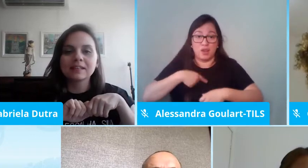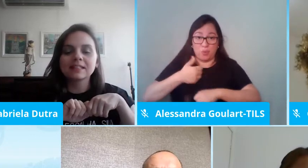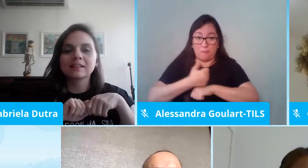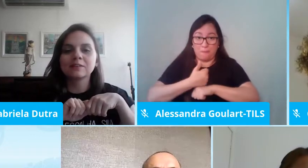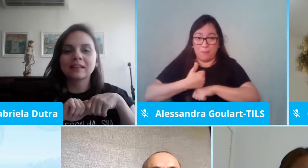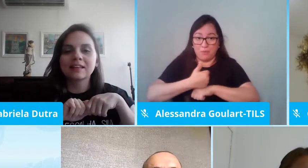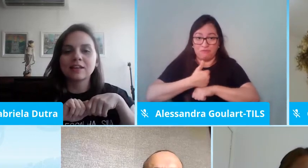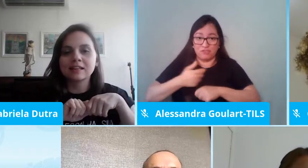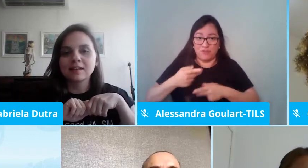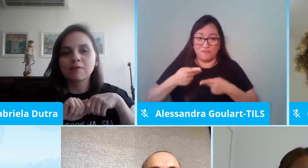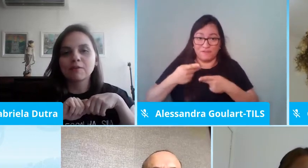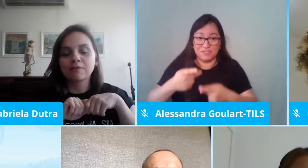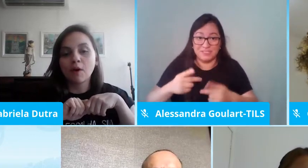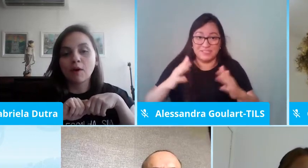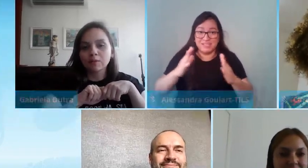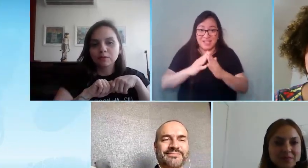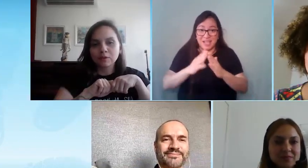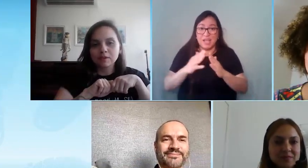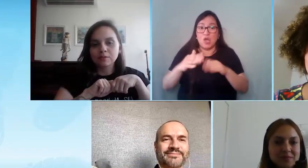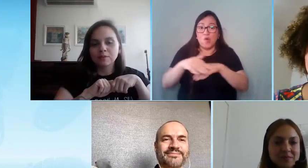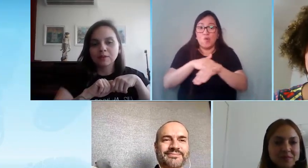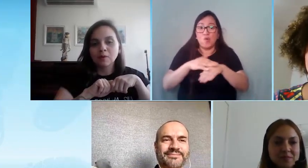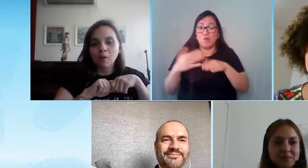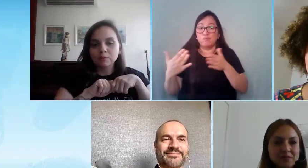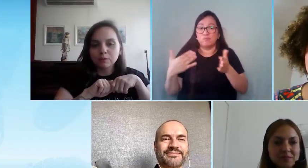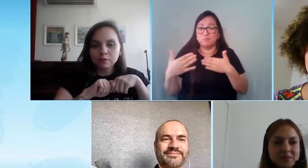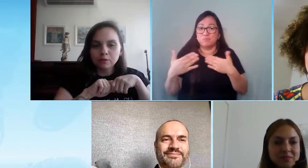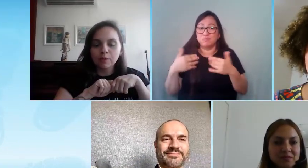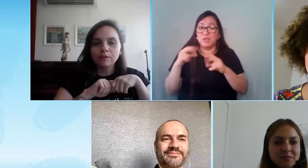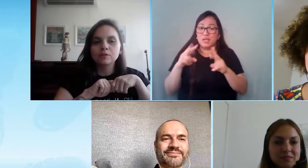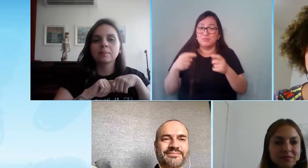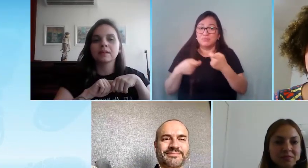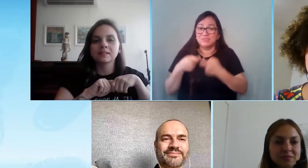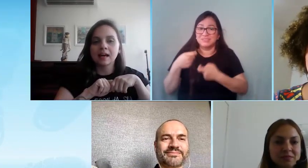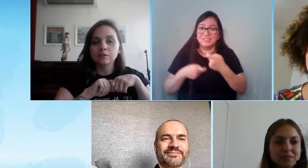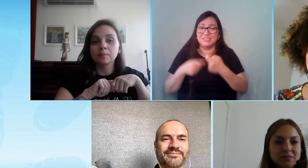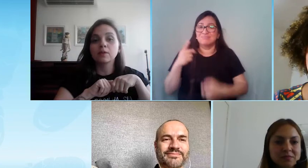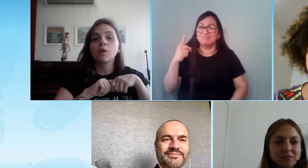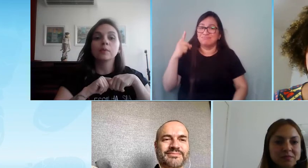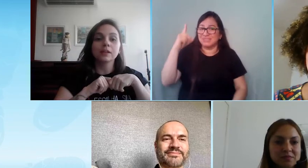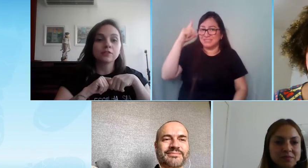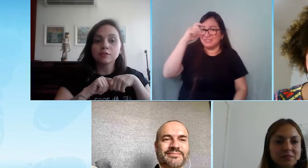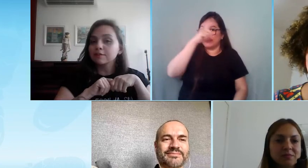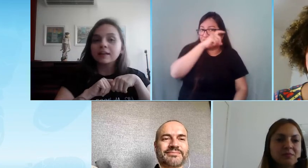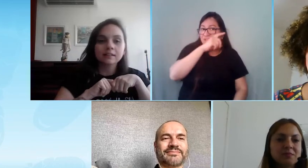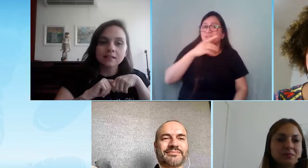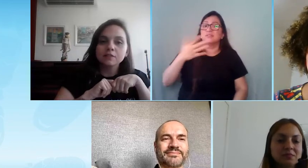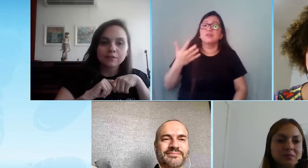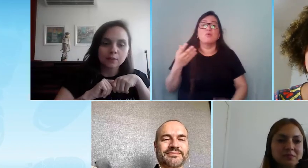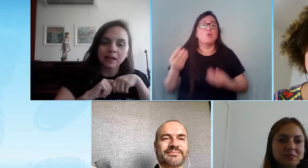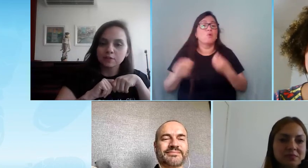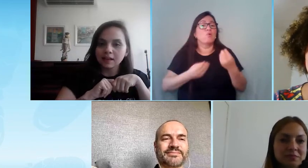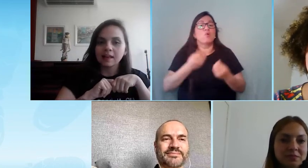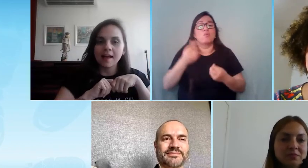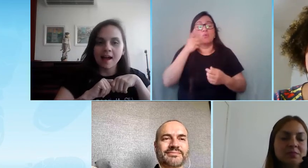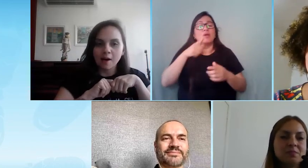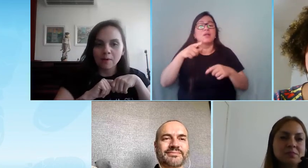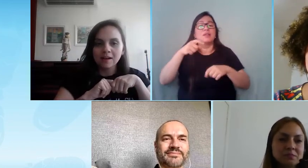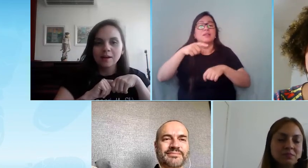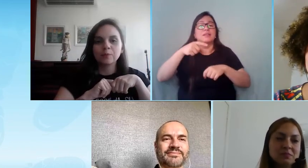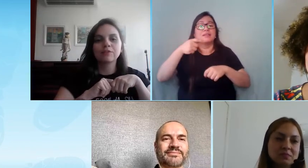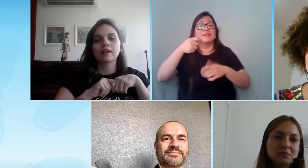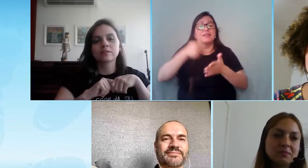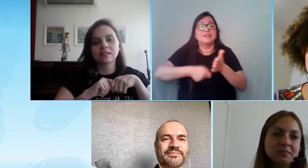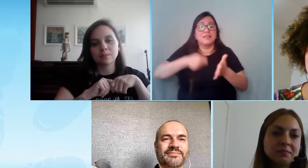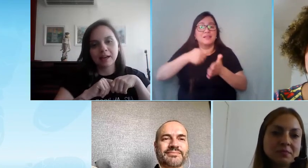fiquei pensando, né? Esse é o foco do nosso encontro de hoje, pensar sobre como que a gente enfrenta essa dificuldade, que ela é